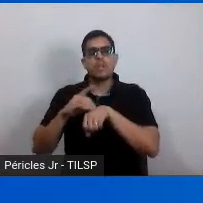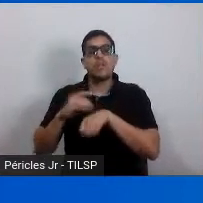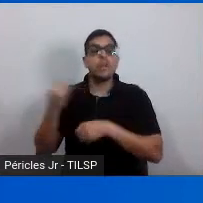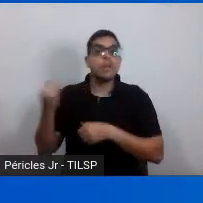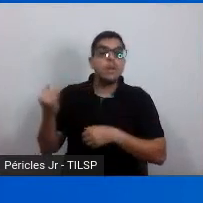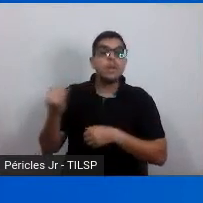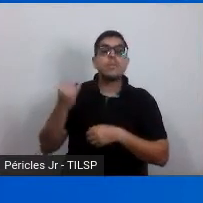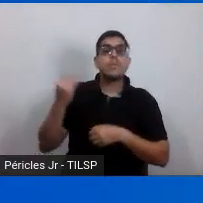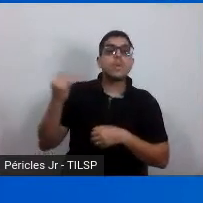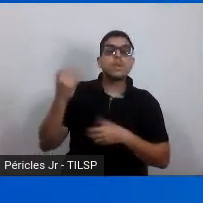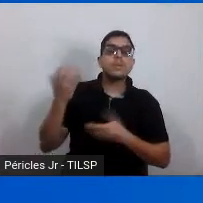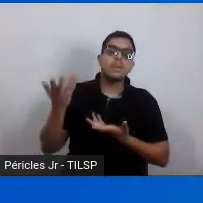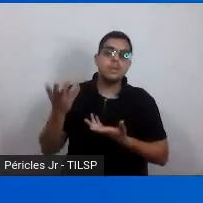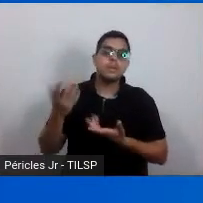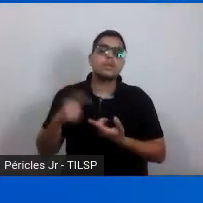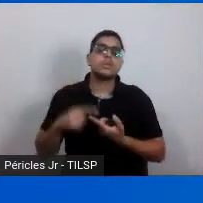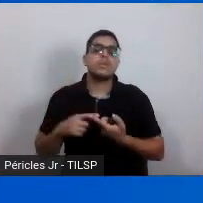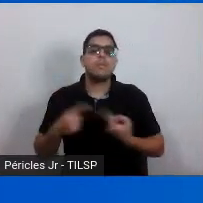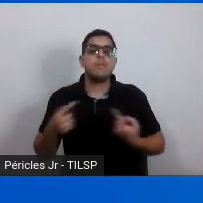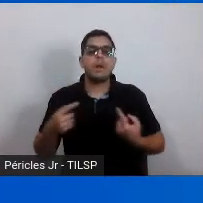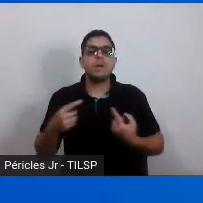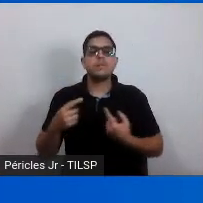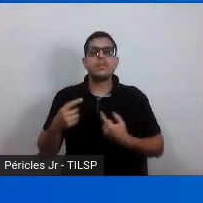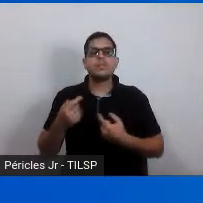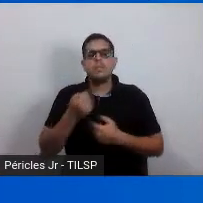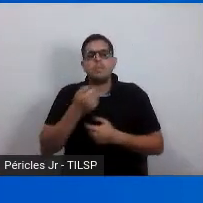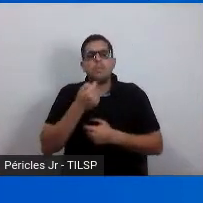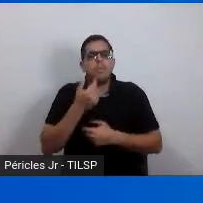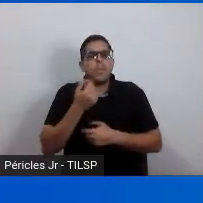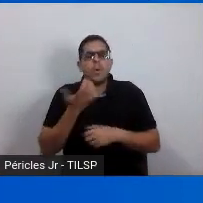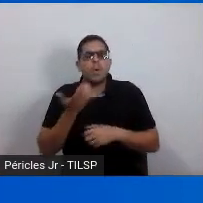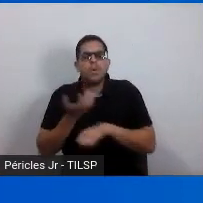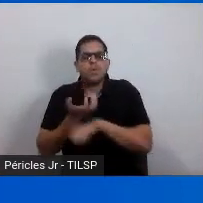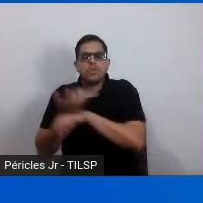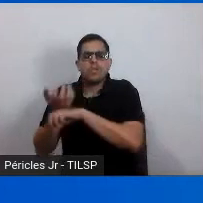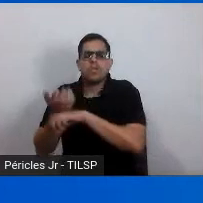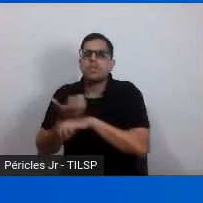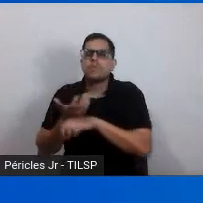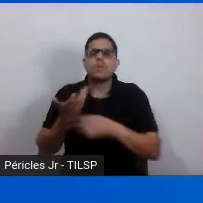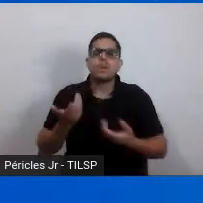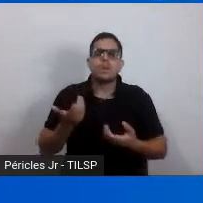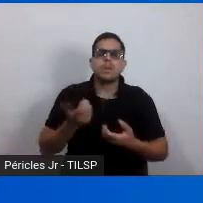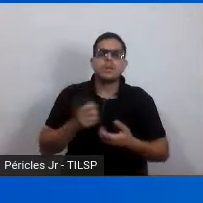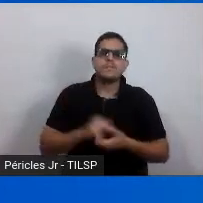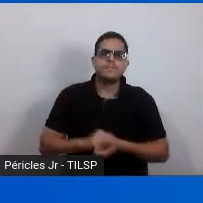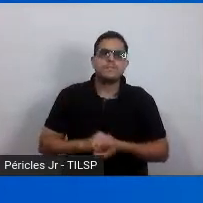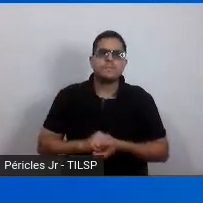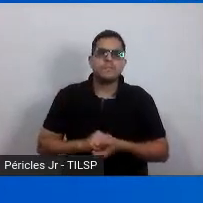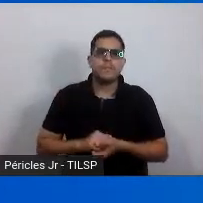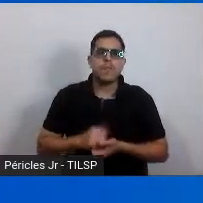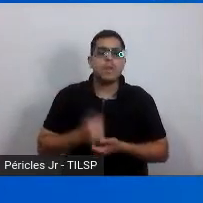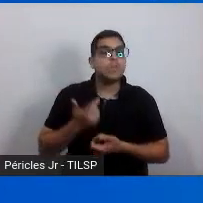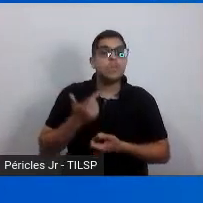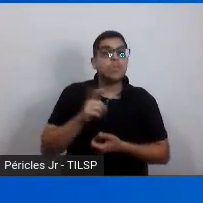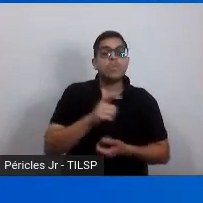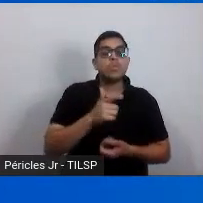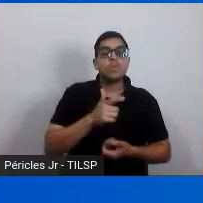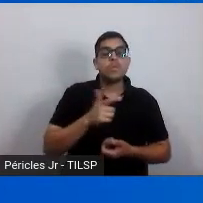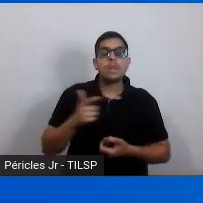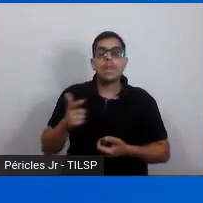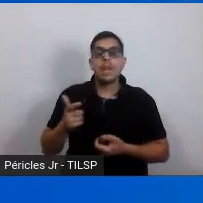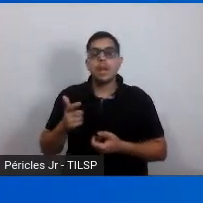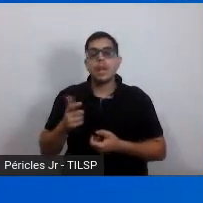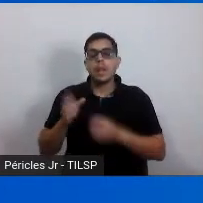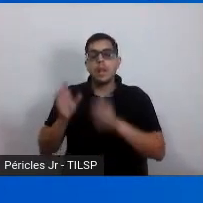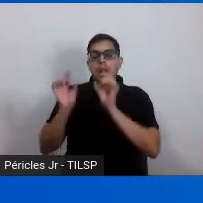dele a gente se fala pouco não há um especialista em nossa equipe multidisciplinar em letramento digital nós geramos esforços para